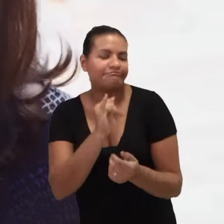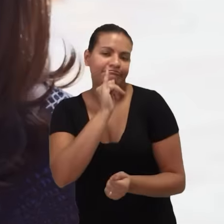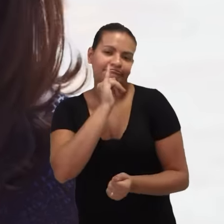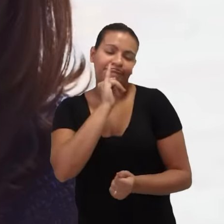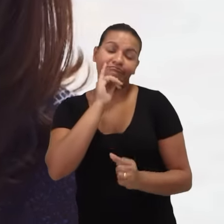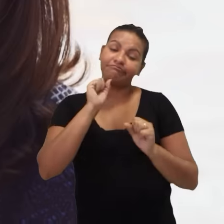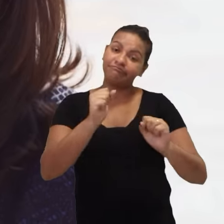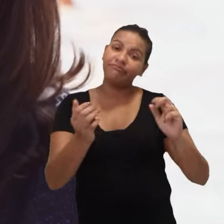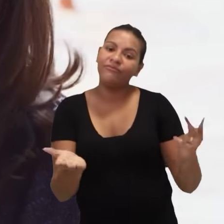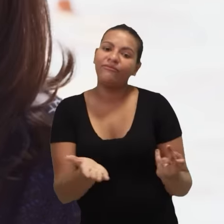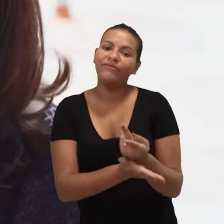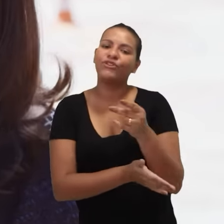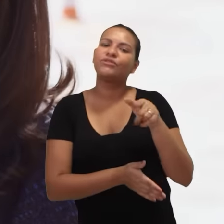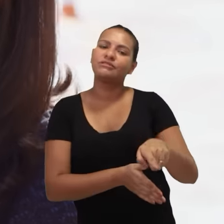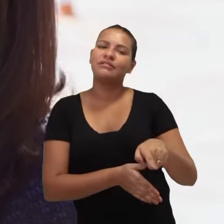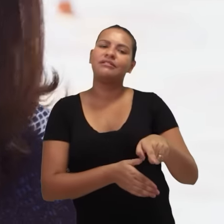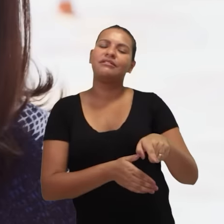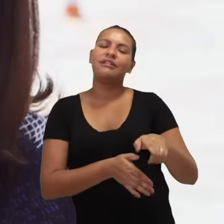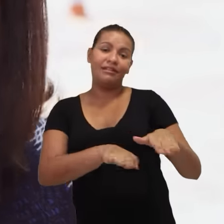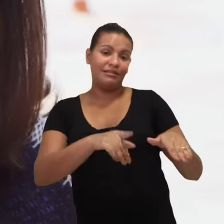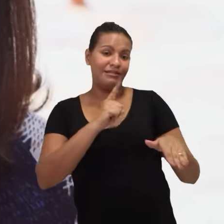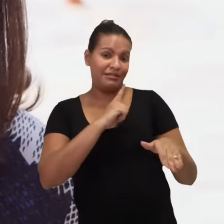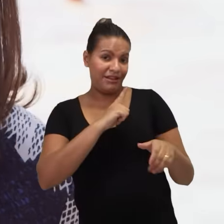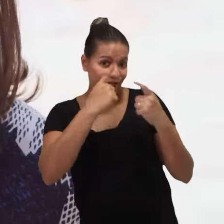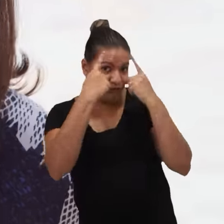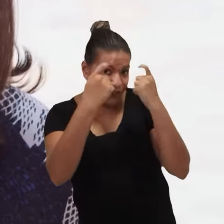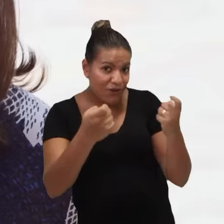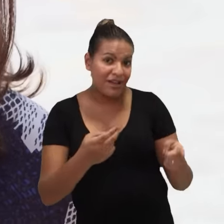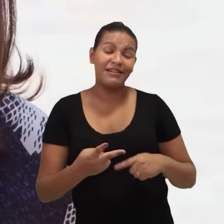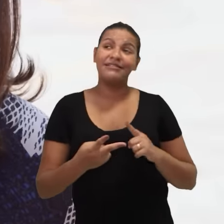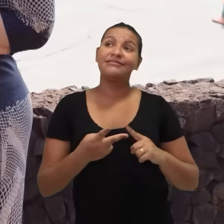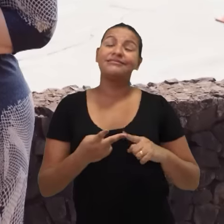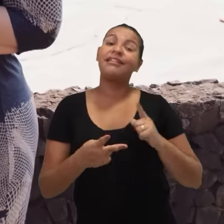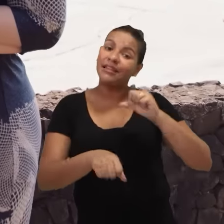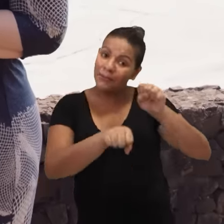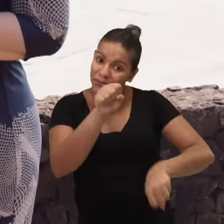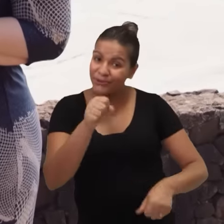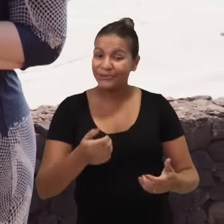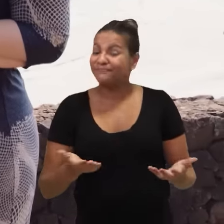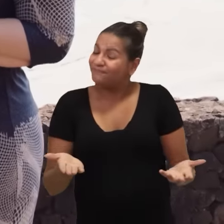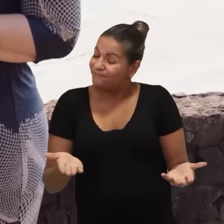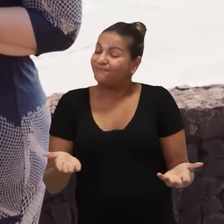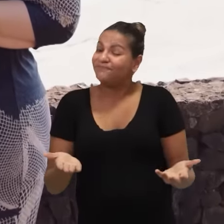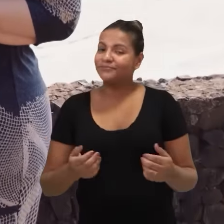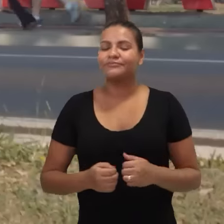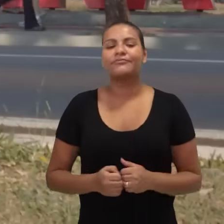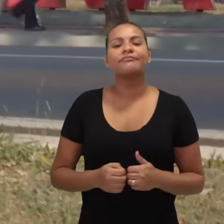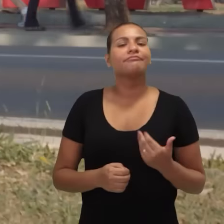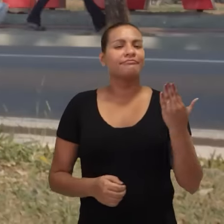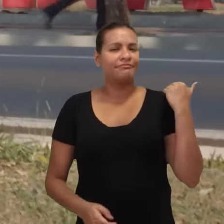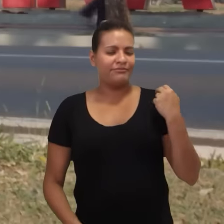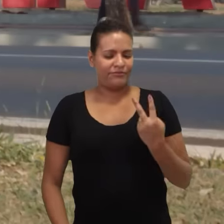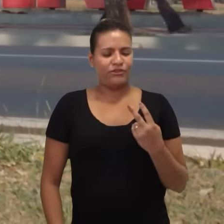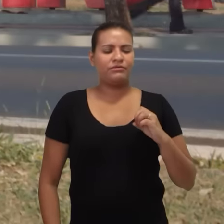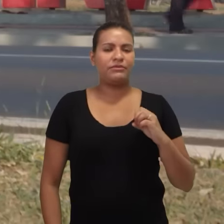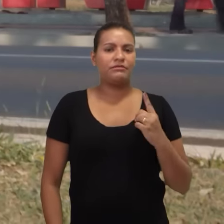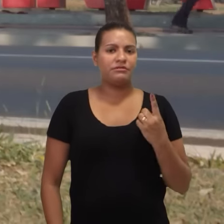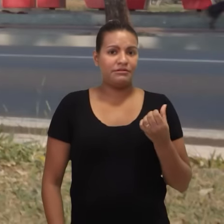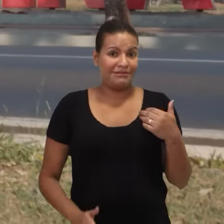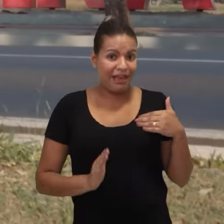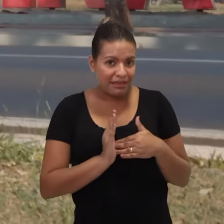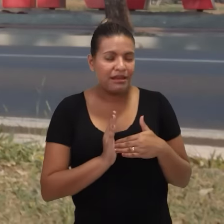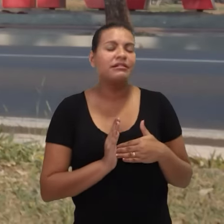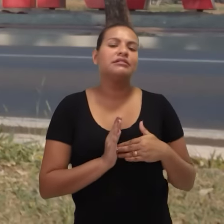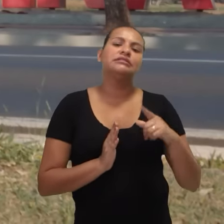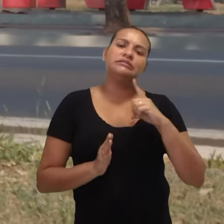de violência. E essas crianças são as nossas prioridades sempre. Até 2016, Londrina vivia